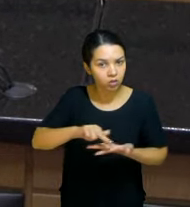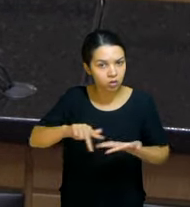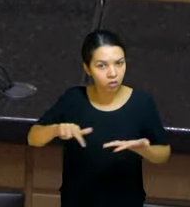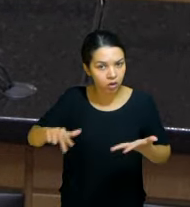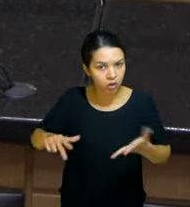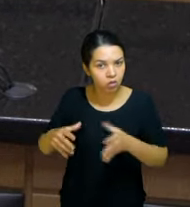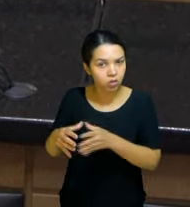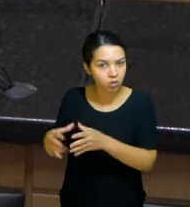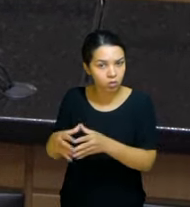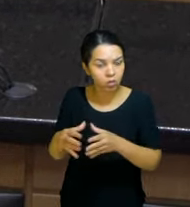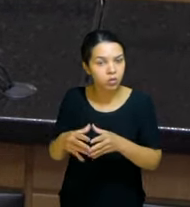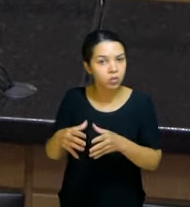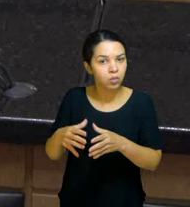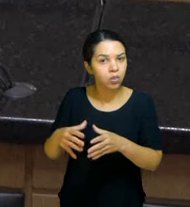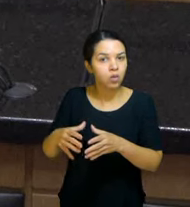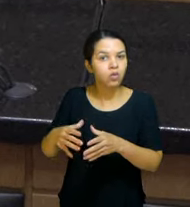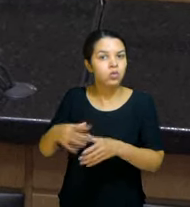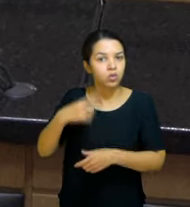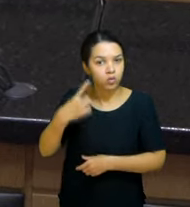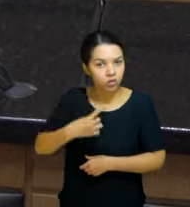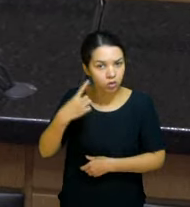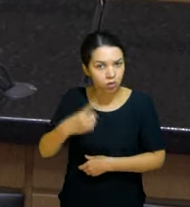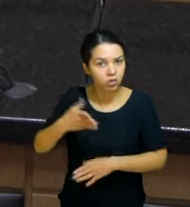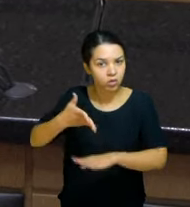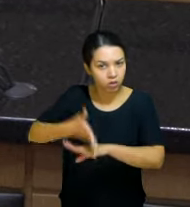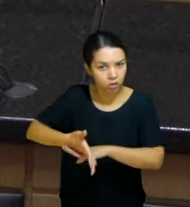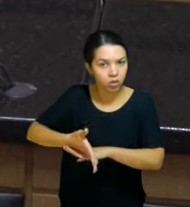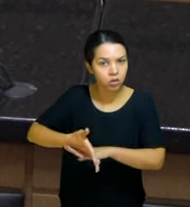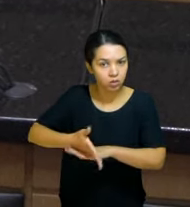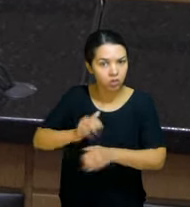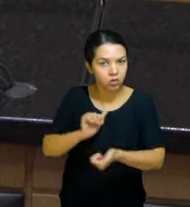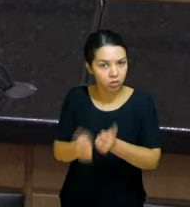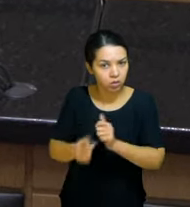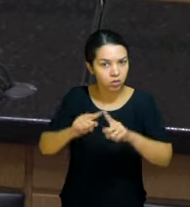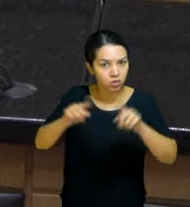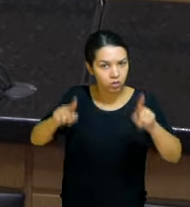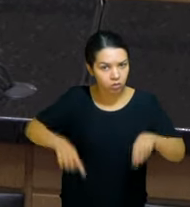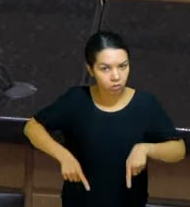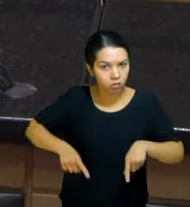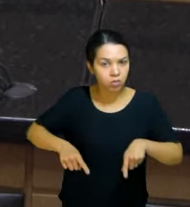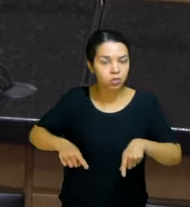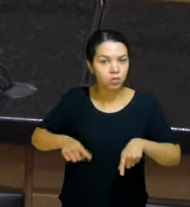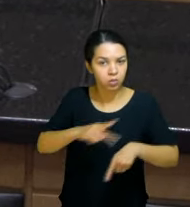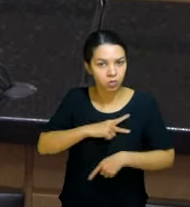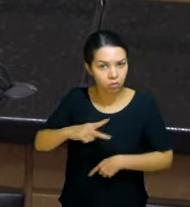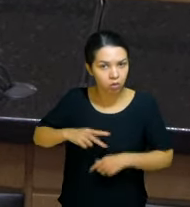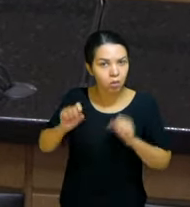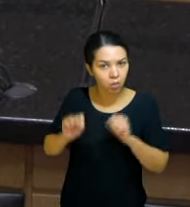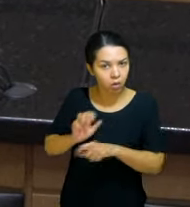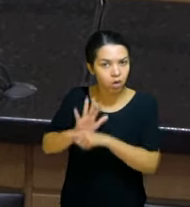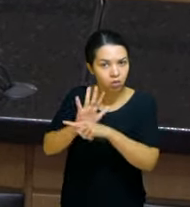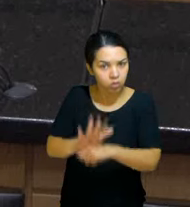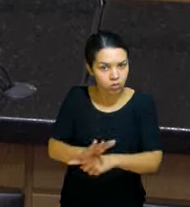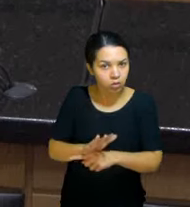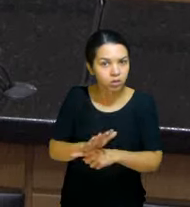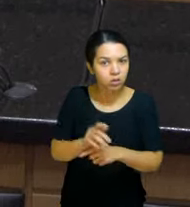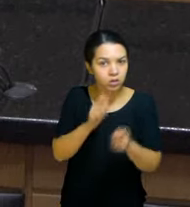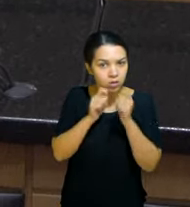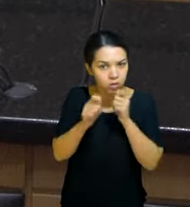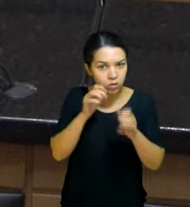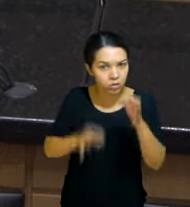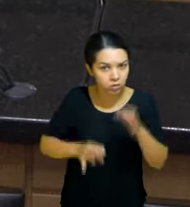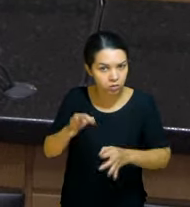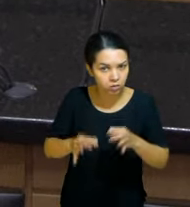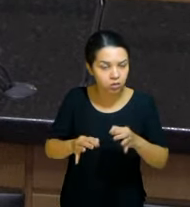do direito que atuam diretamente com o esporte, que são servidores públicos do Estado e que podem colaborar com a sua assessoria jurídica. Existem